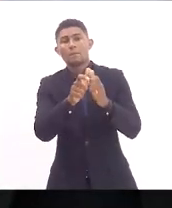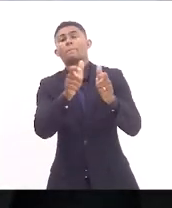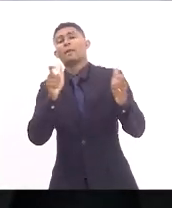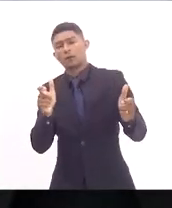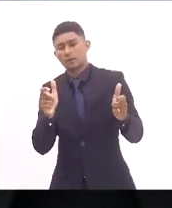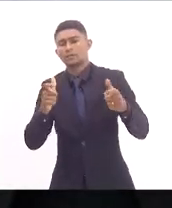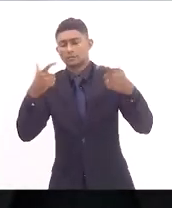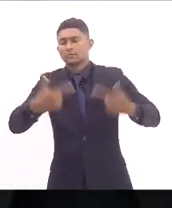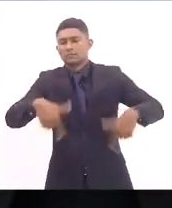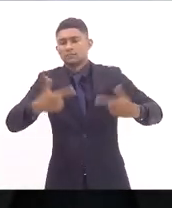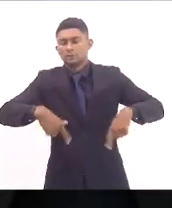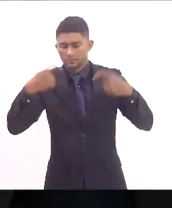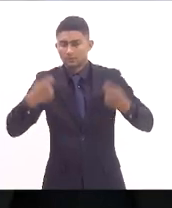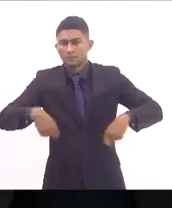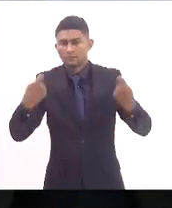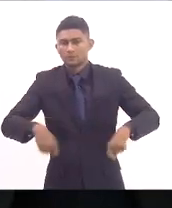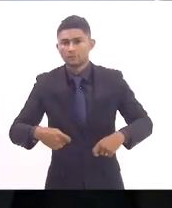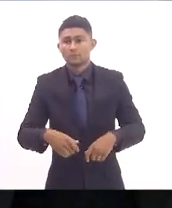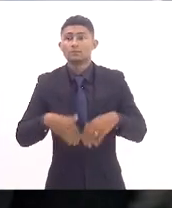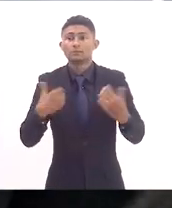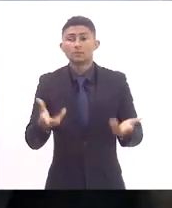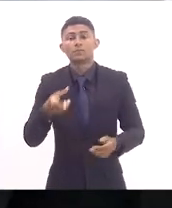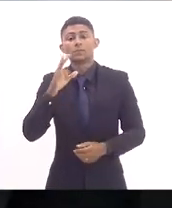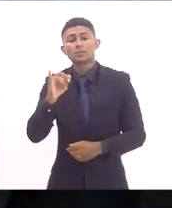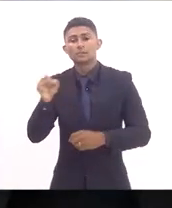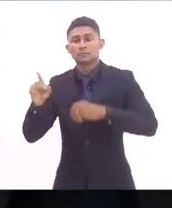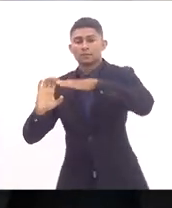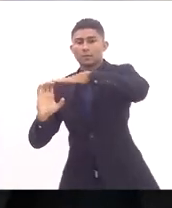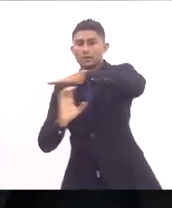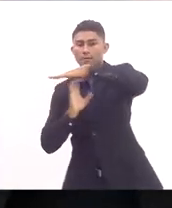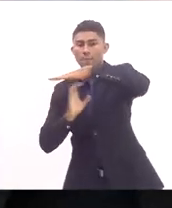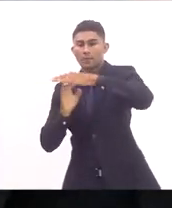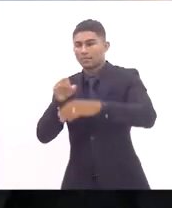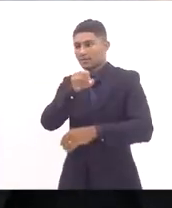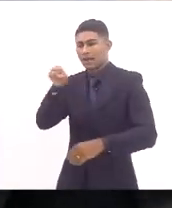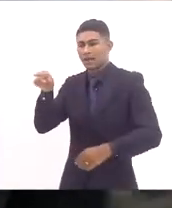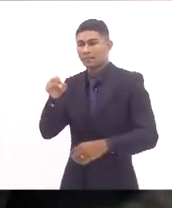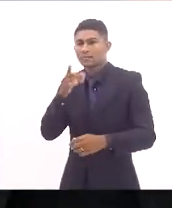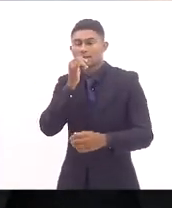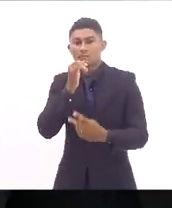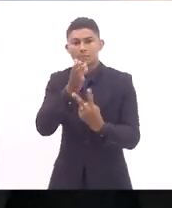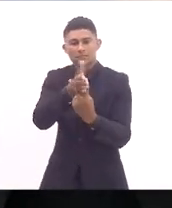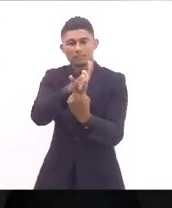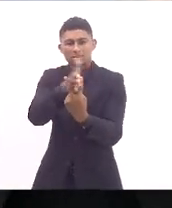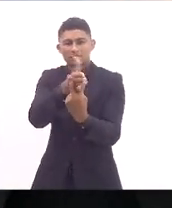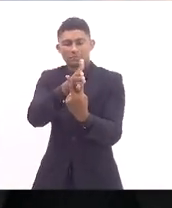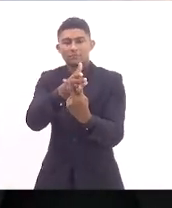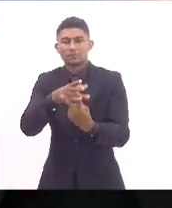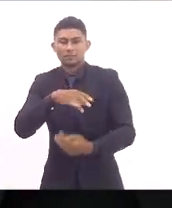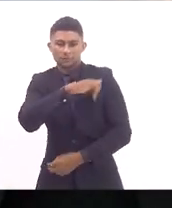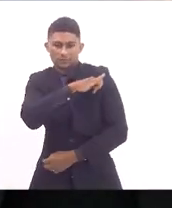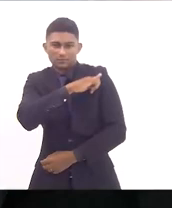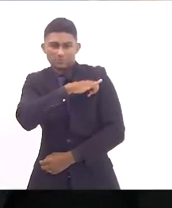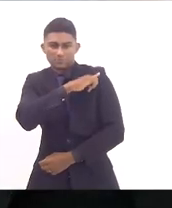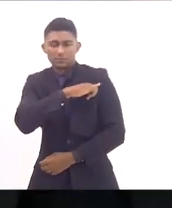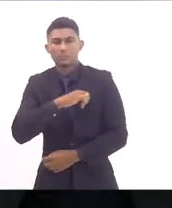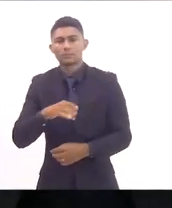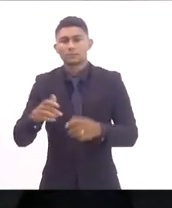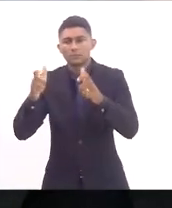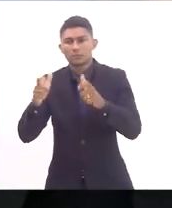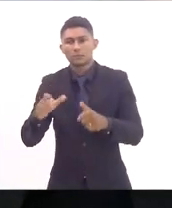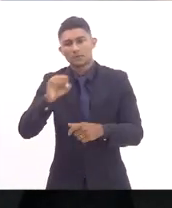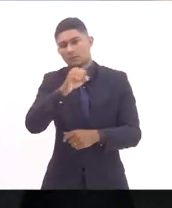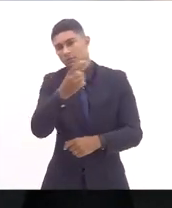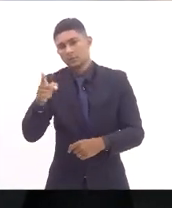precisa de emprego e se a empresa acha ali na fronteira com o rio São José São José